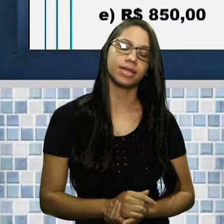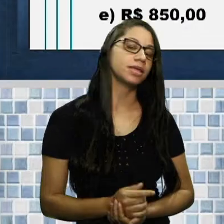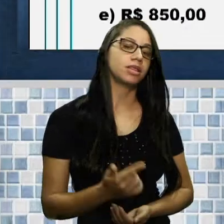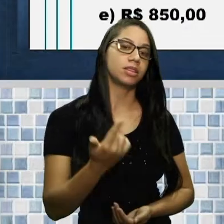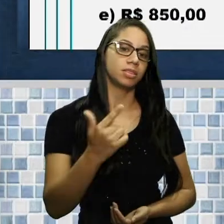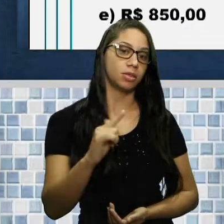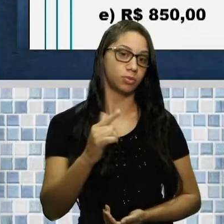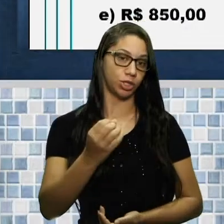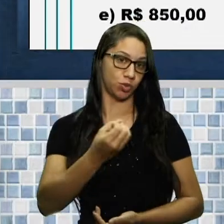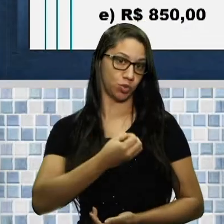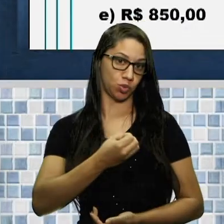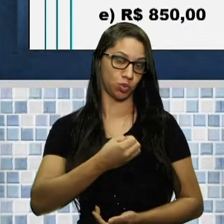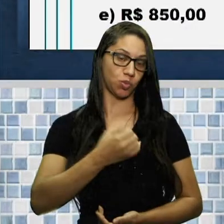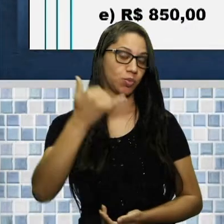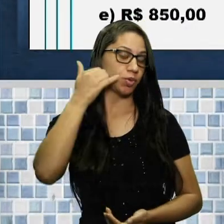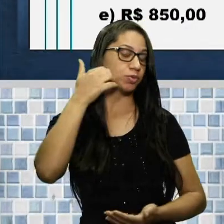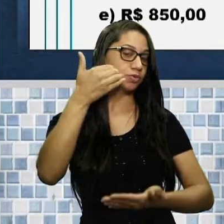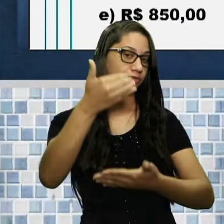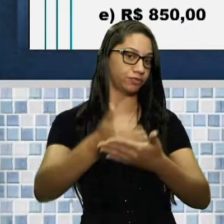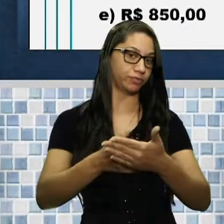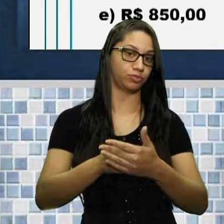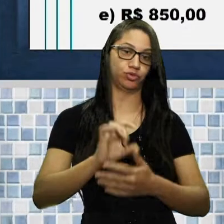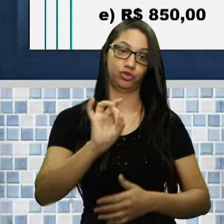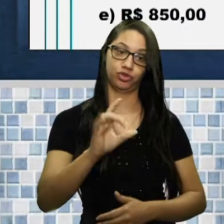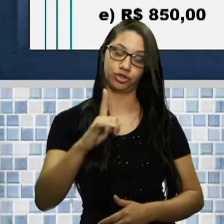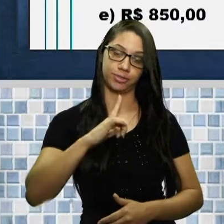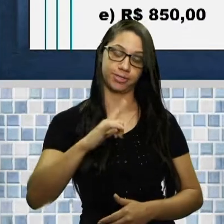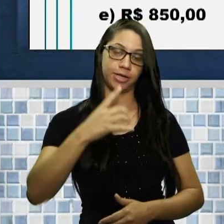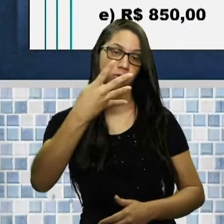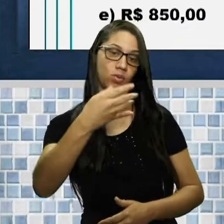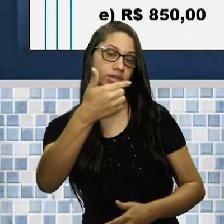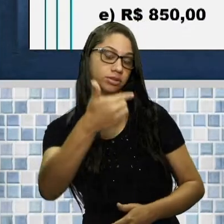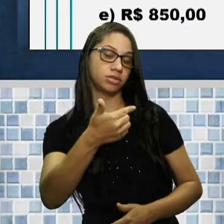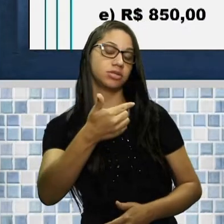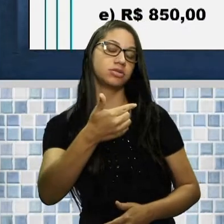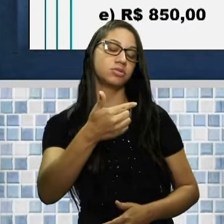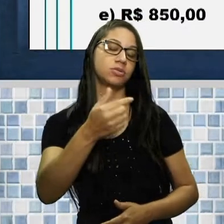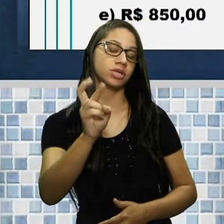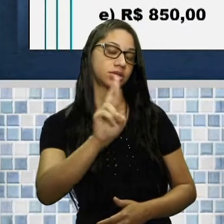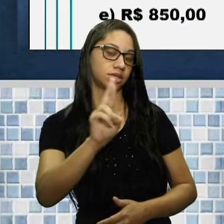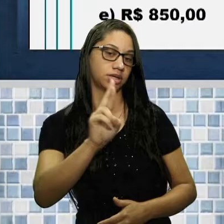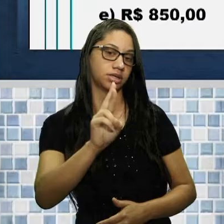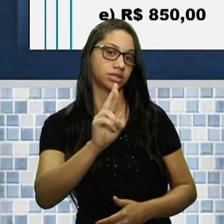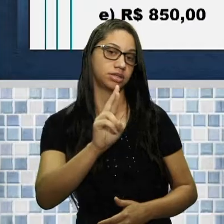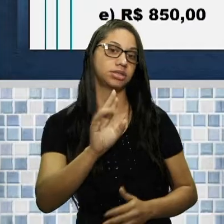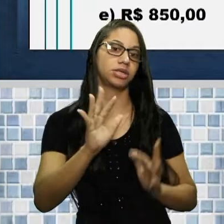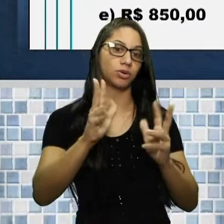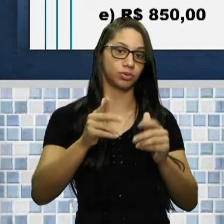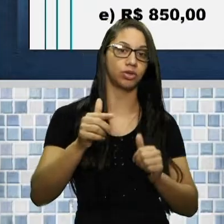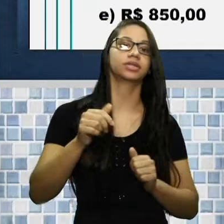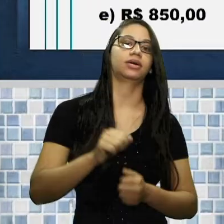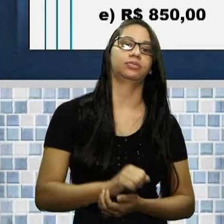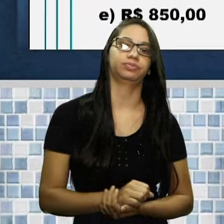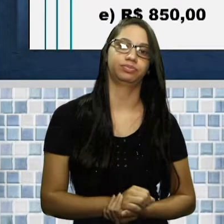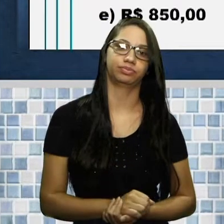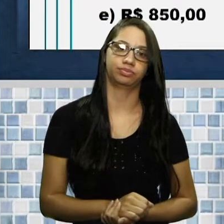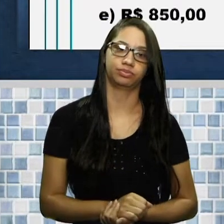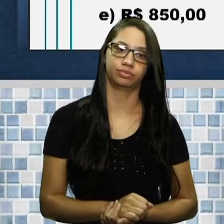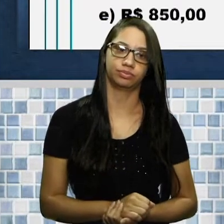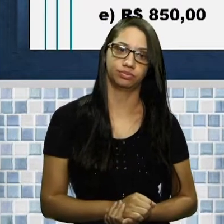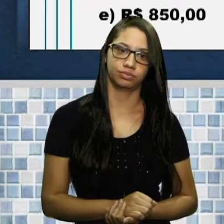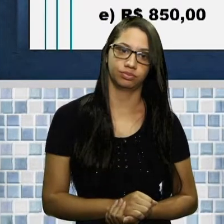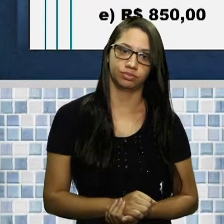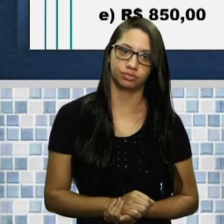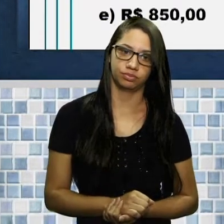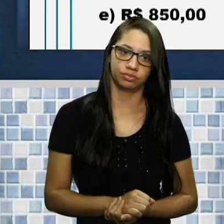Eu tenho somente R$ 42,00, que equivale a 7% do total. Então, o que é que eu vou fazer aí?